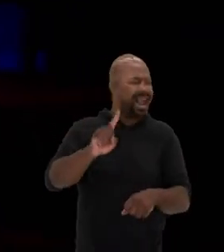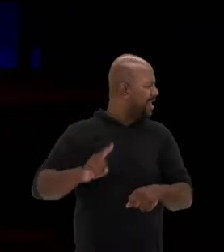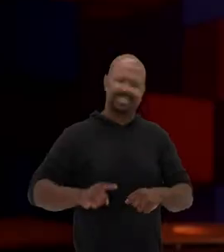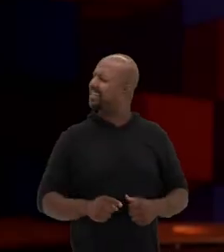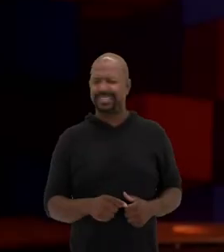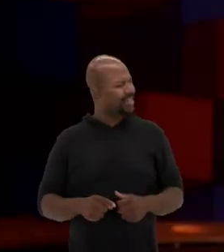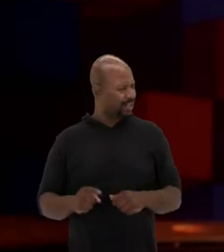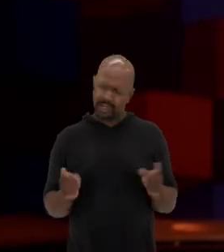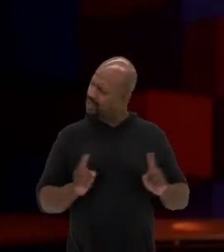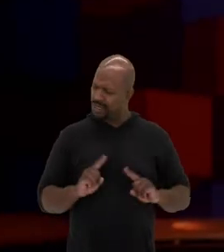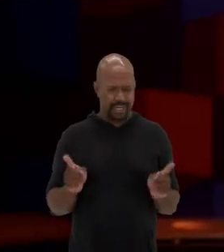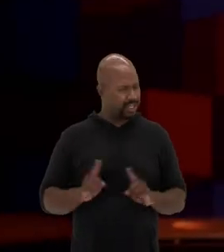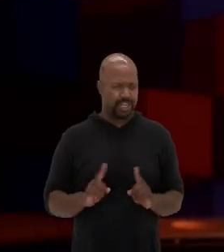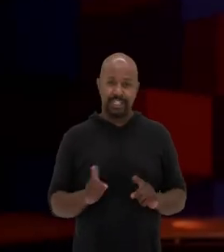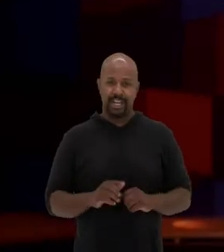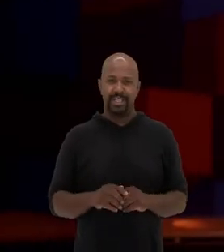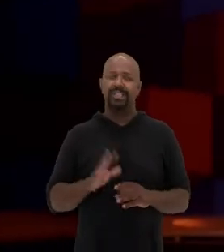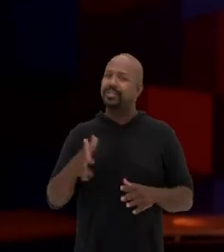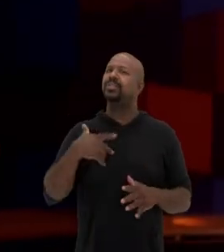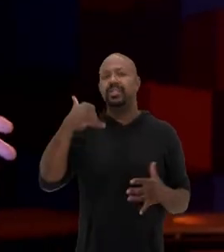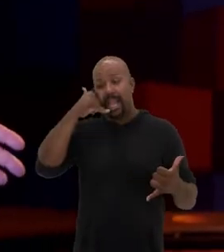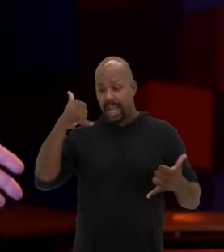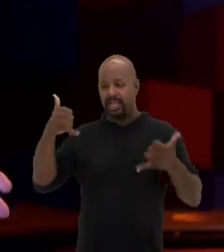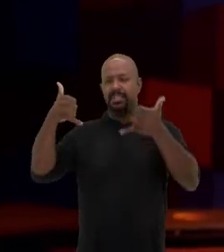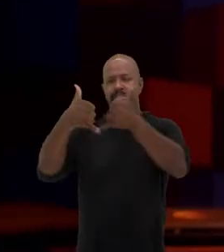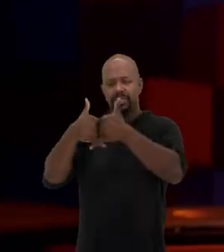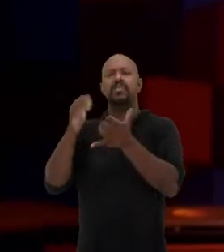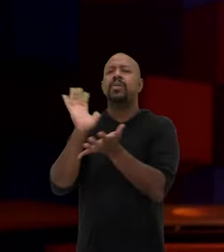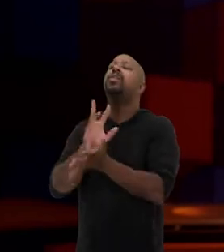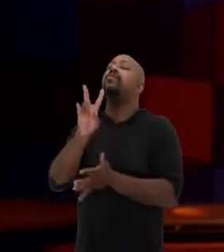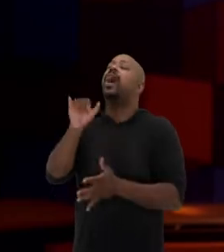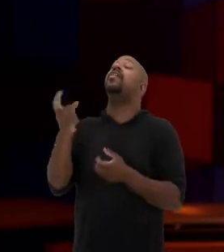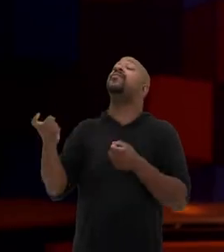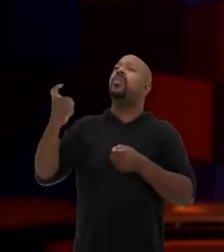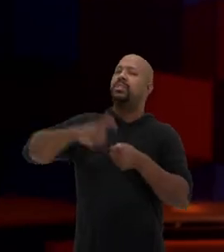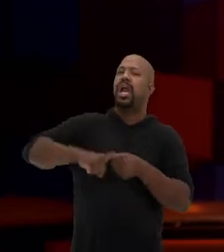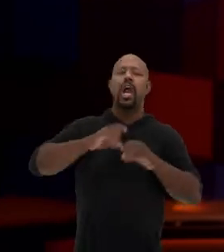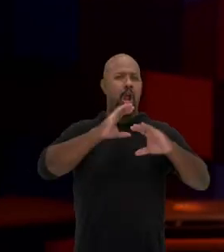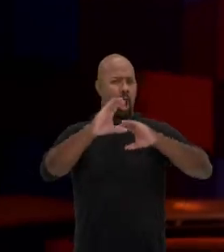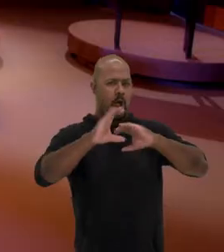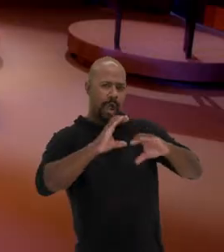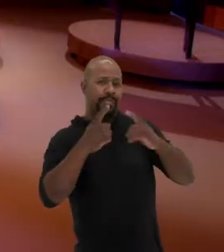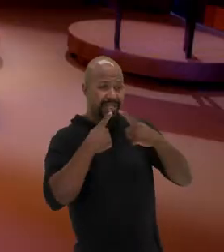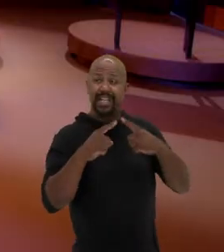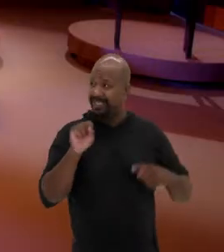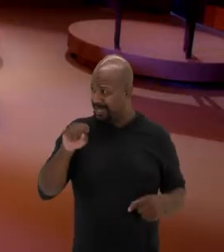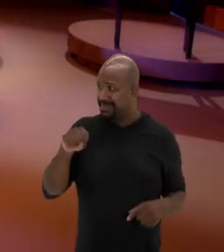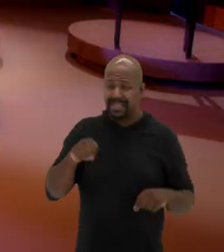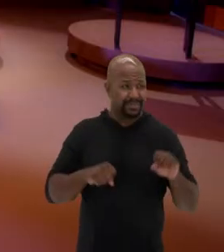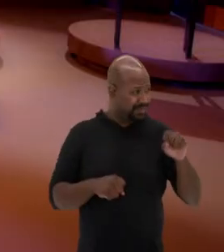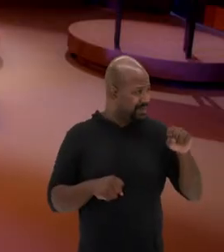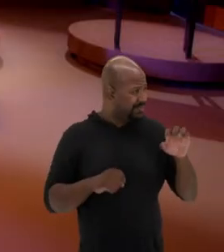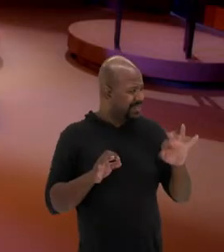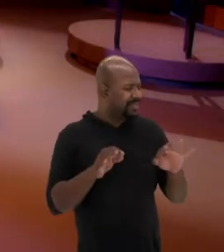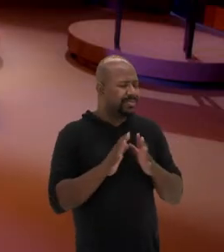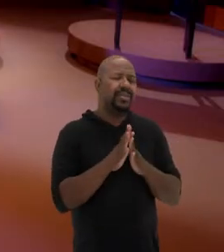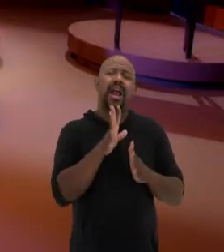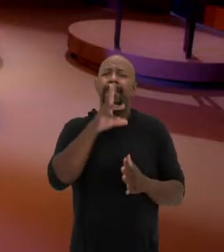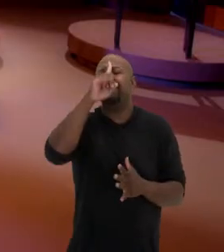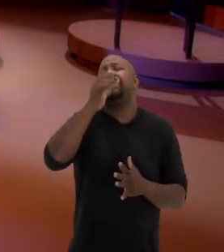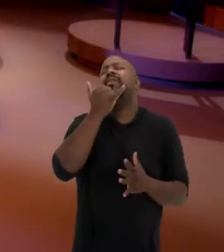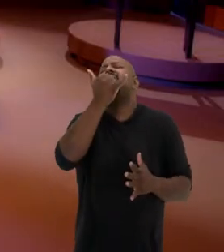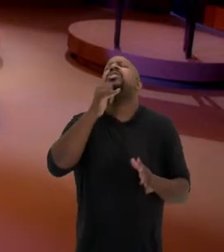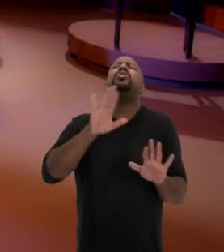Ele mexe no computador e no celular. Eu já liguei para o nosso suporte, em breve voltaremos a nos comunicar. Foi apenas um